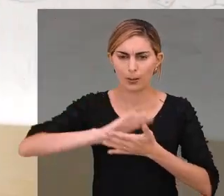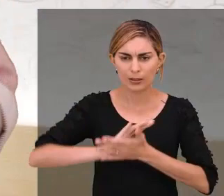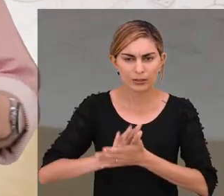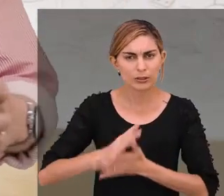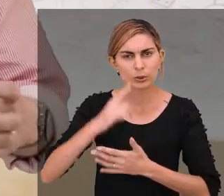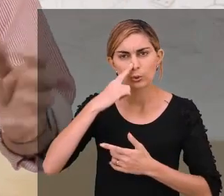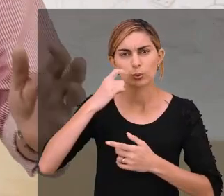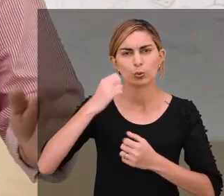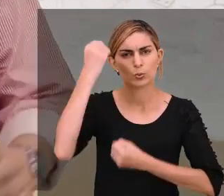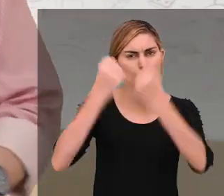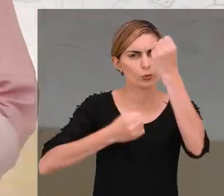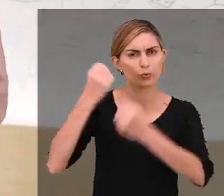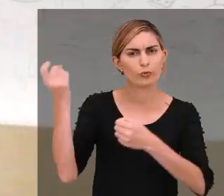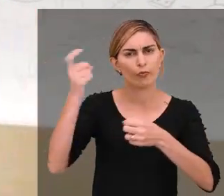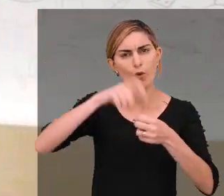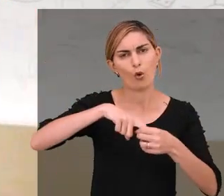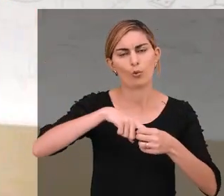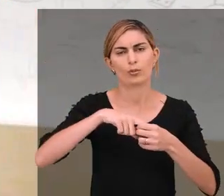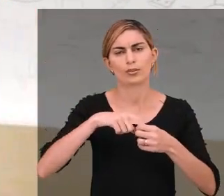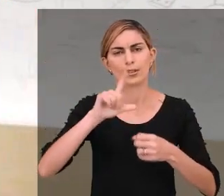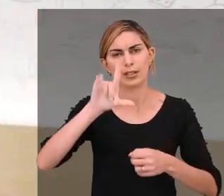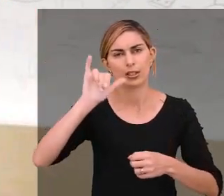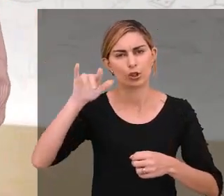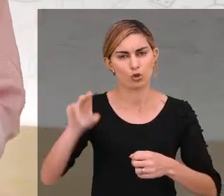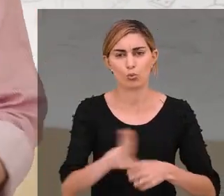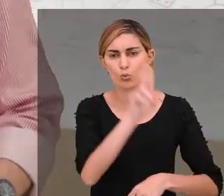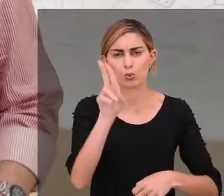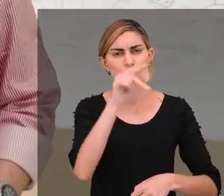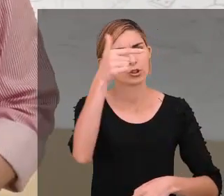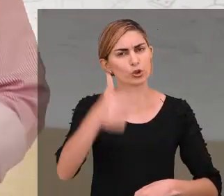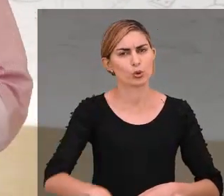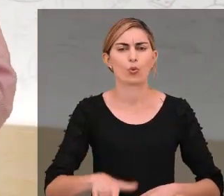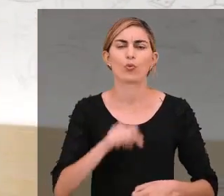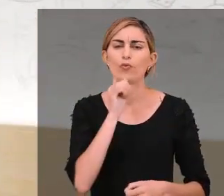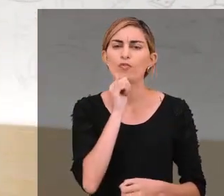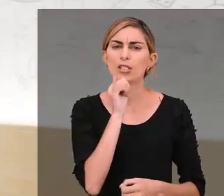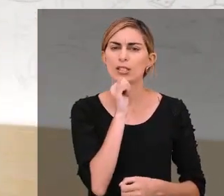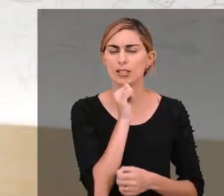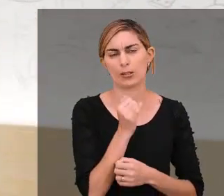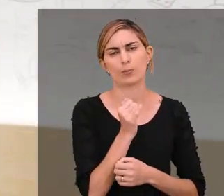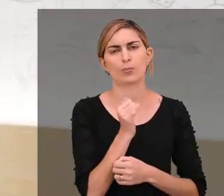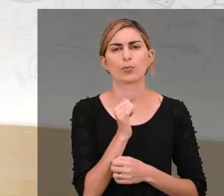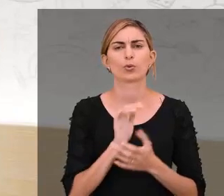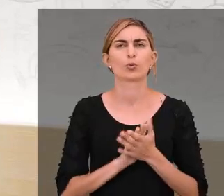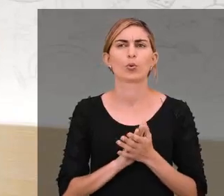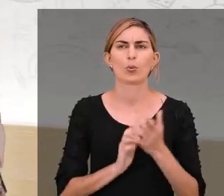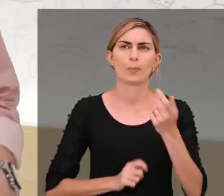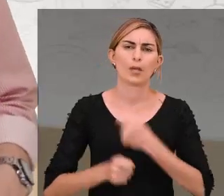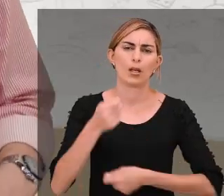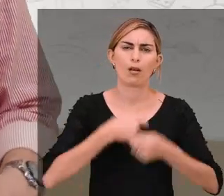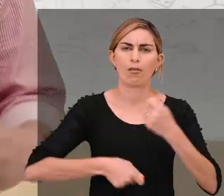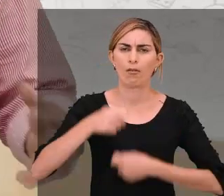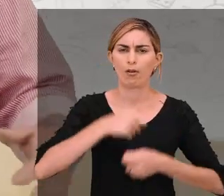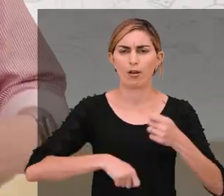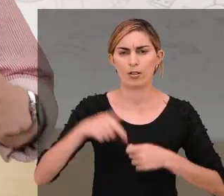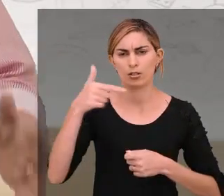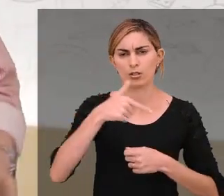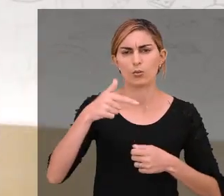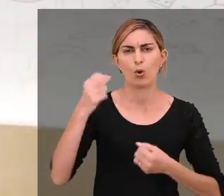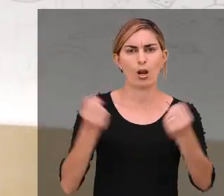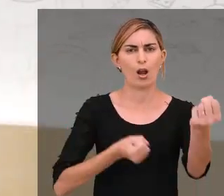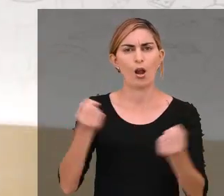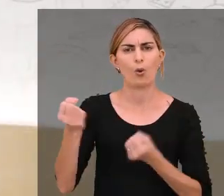a reindustrialização e voltam para o reuso. Eu vou dar um exemplo de reuso. O mercado de segunda